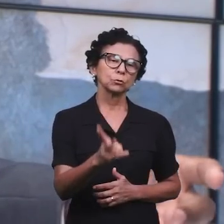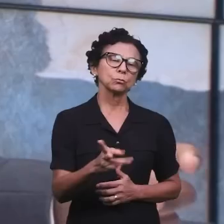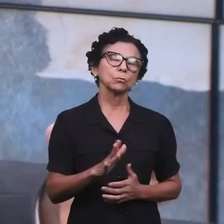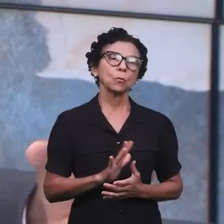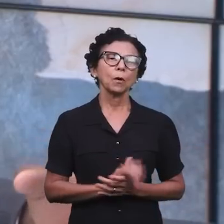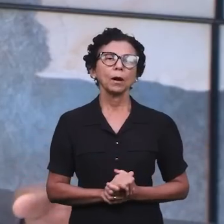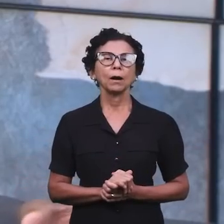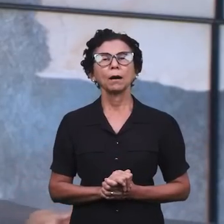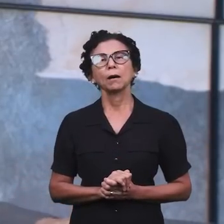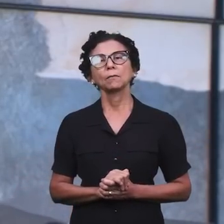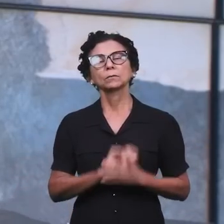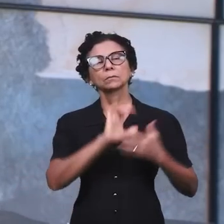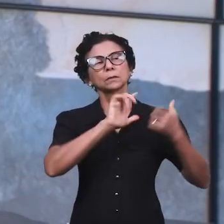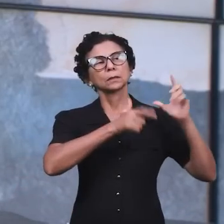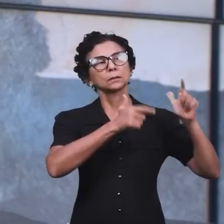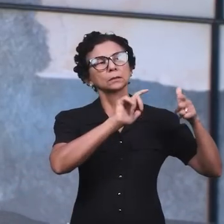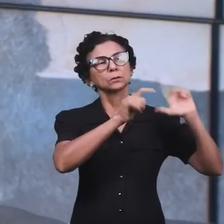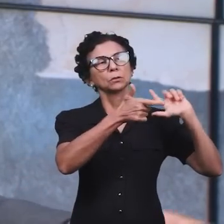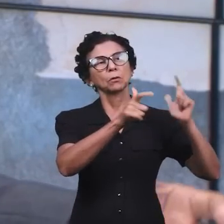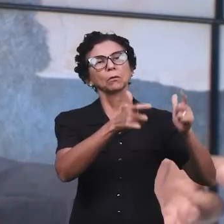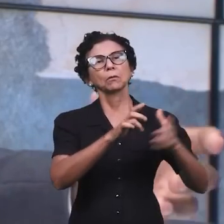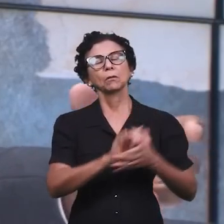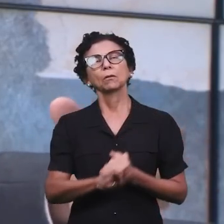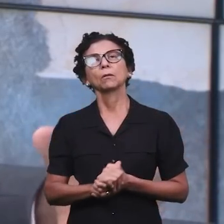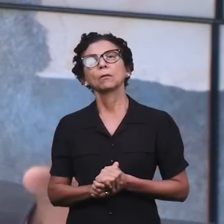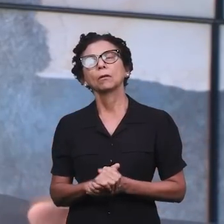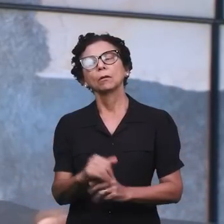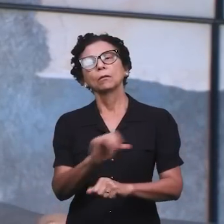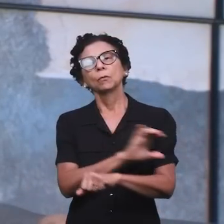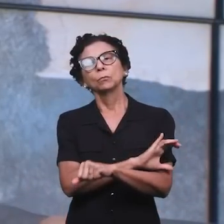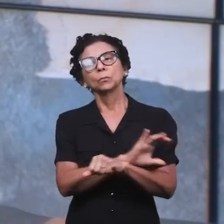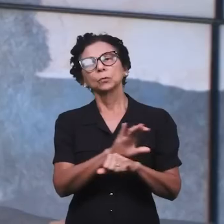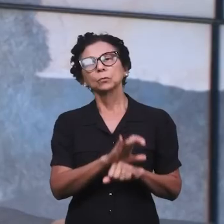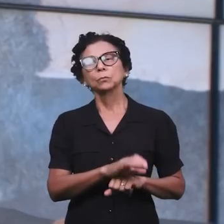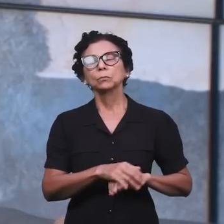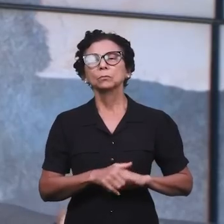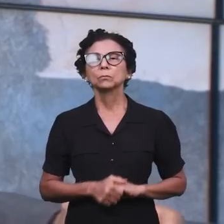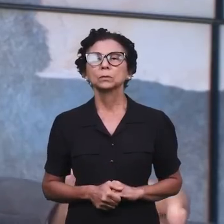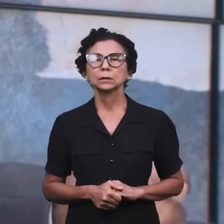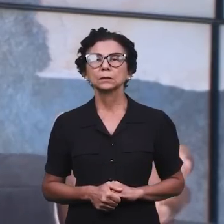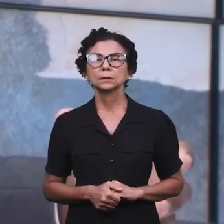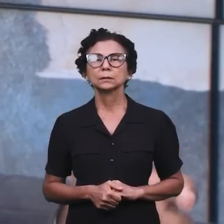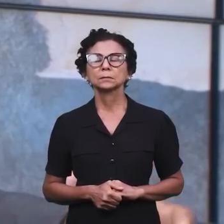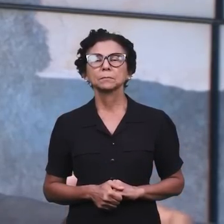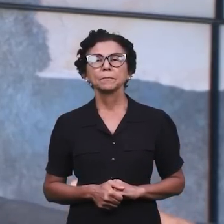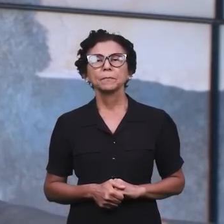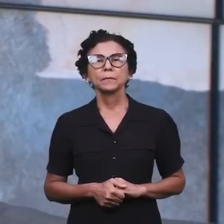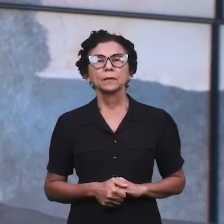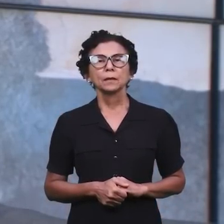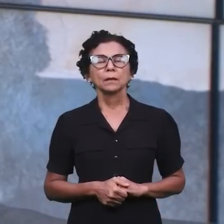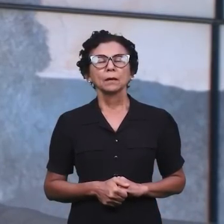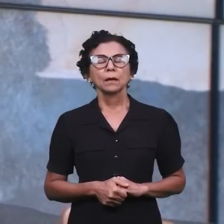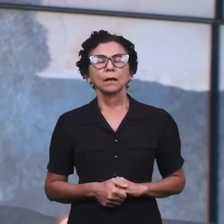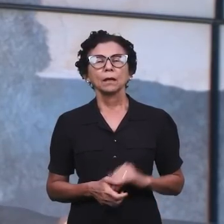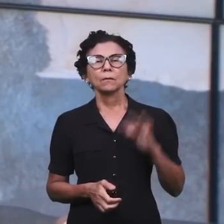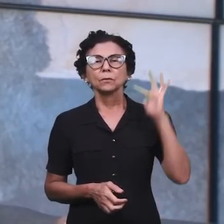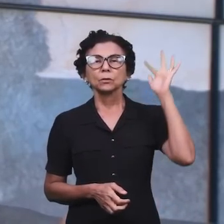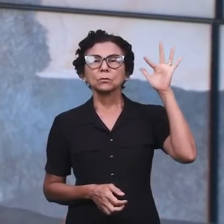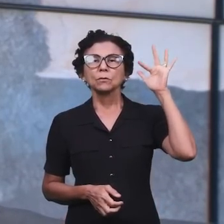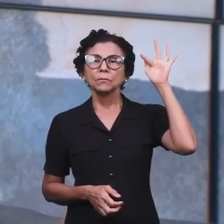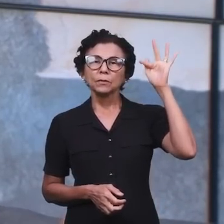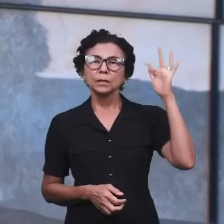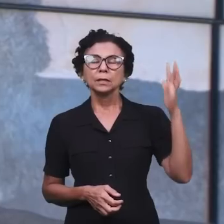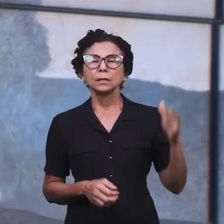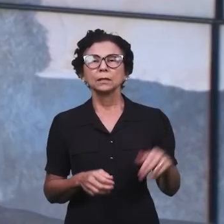suas tradições, as suas filosofias. A filosofia grega, né,